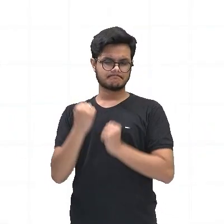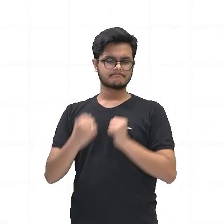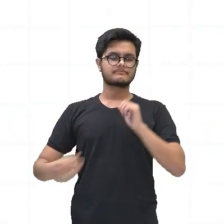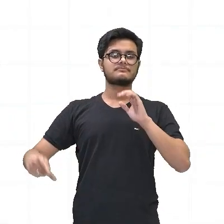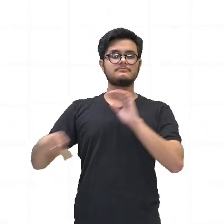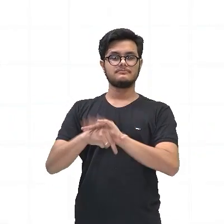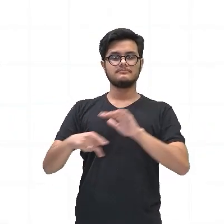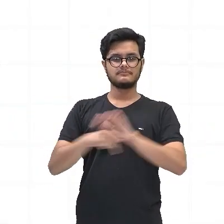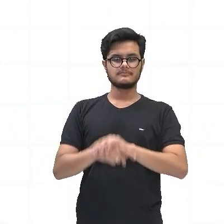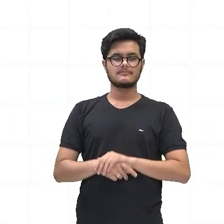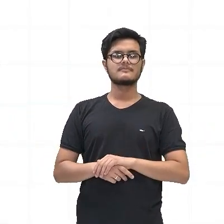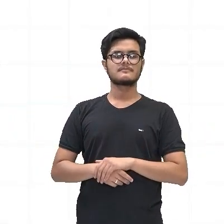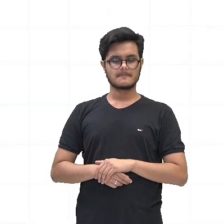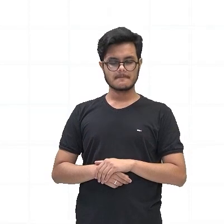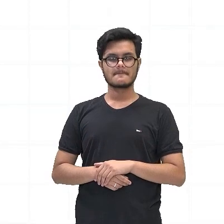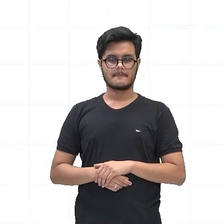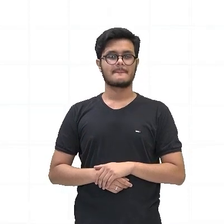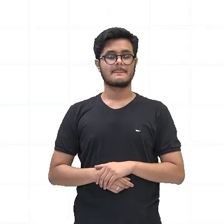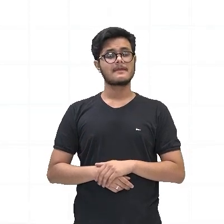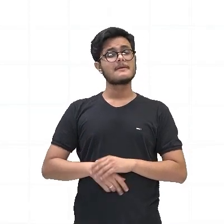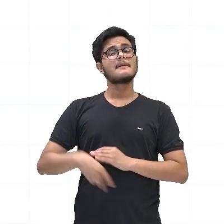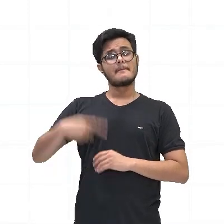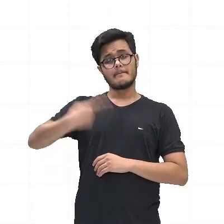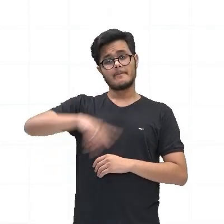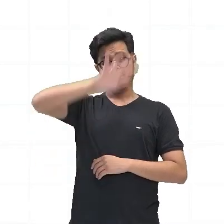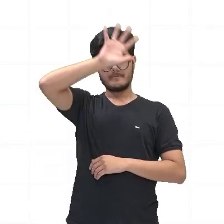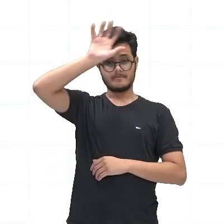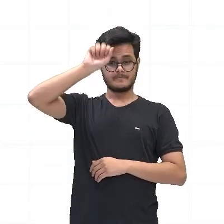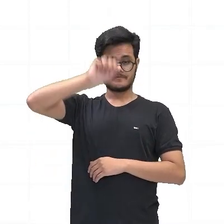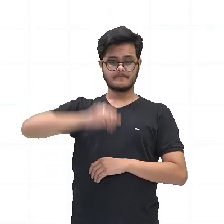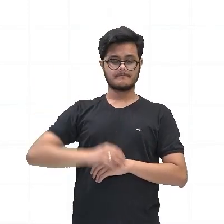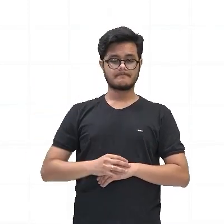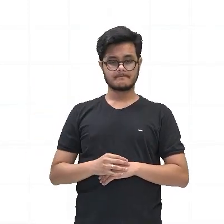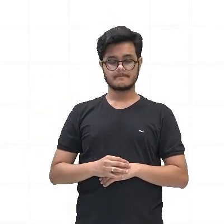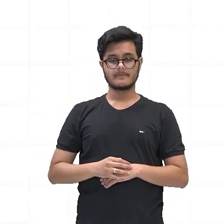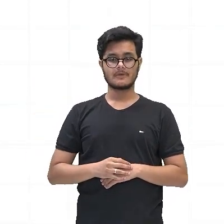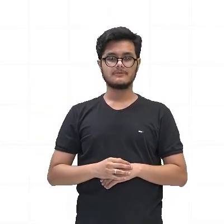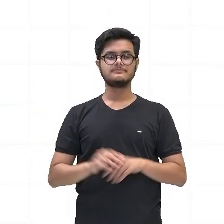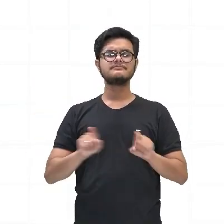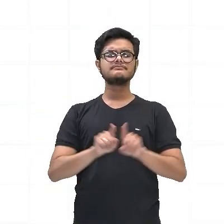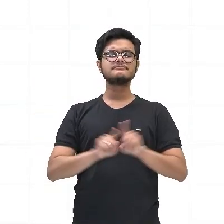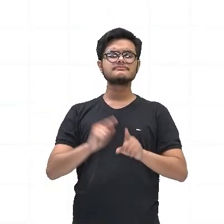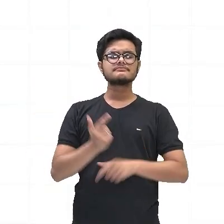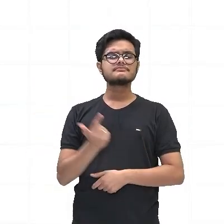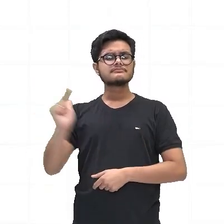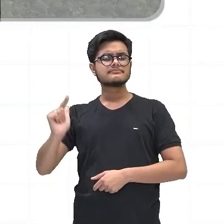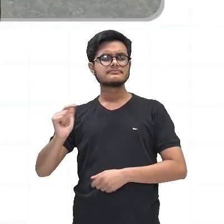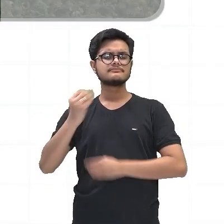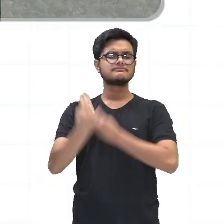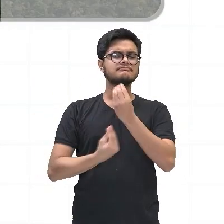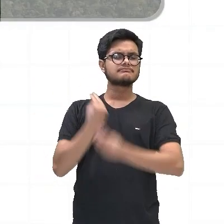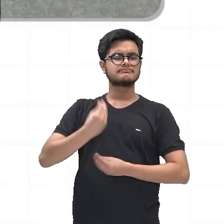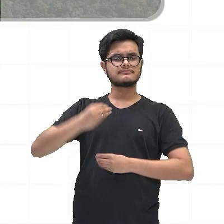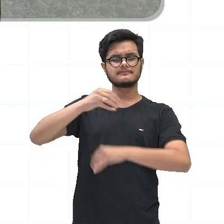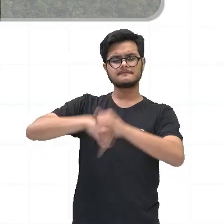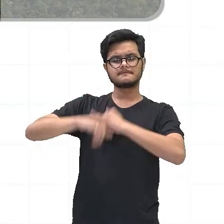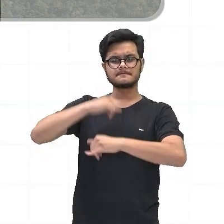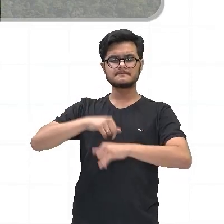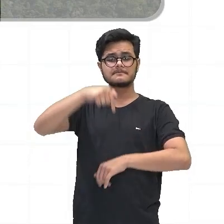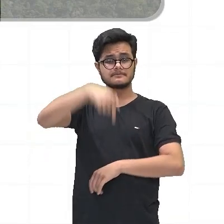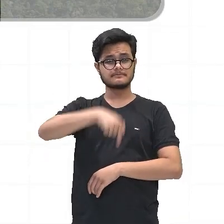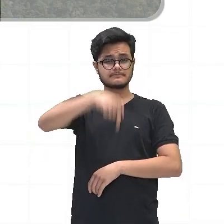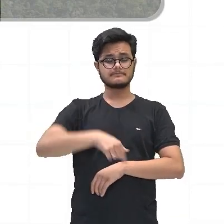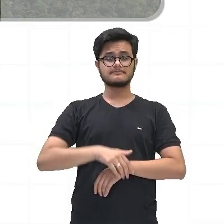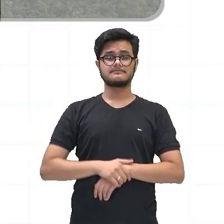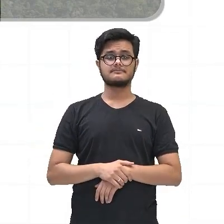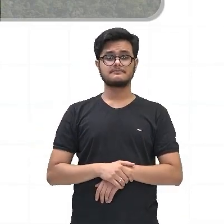de termoelétrica na região amazônica. Nós temos ainda outras formas de produção de energia aqui na nossa